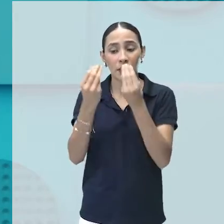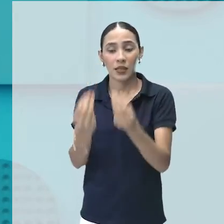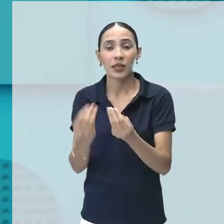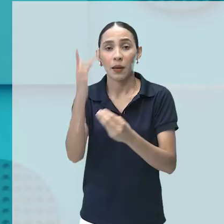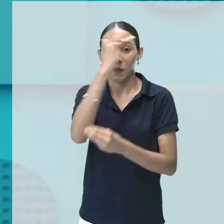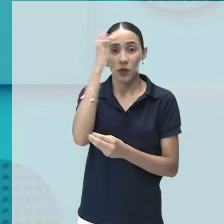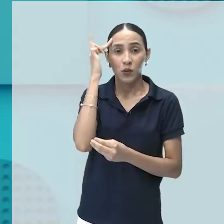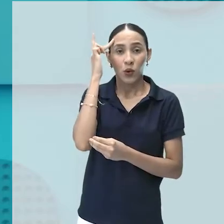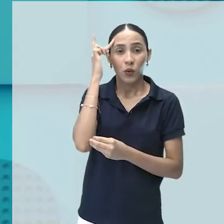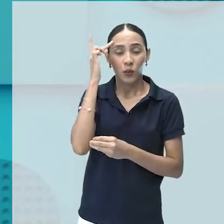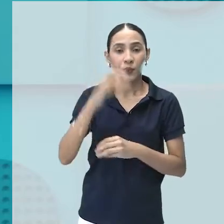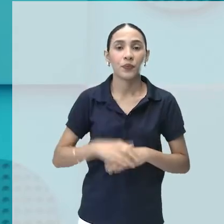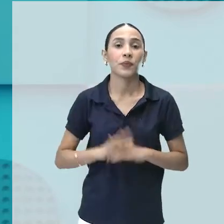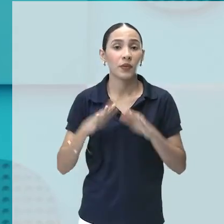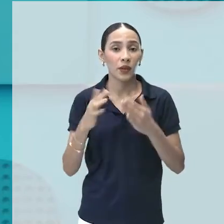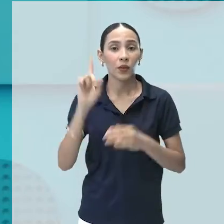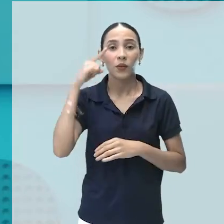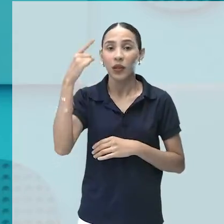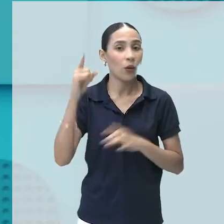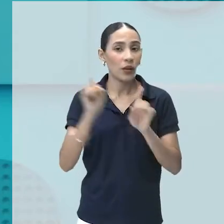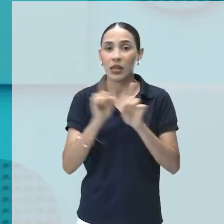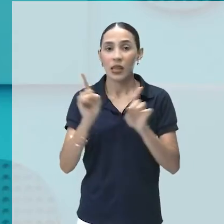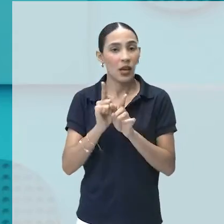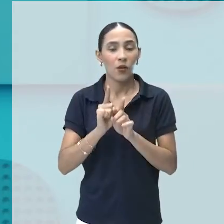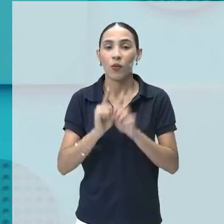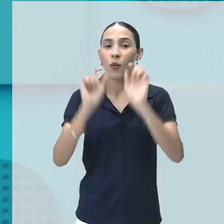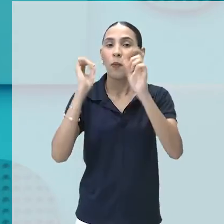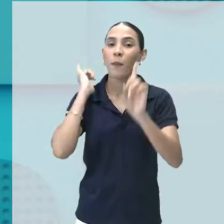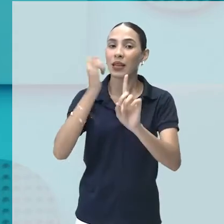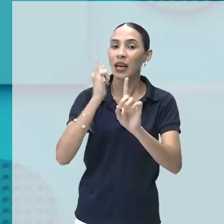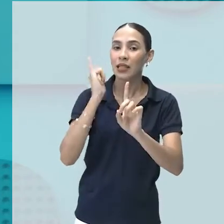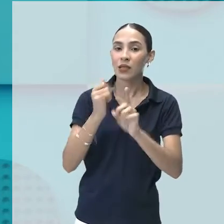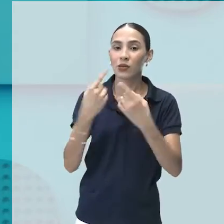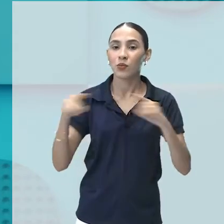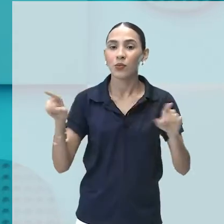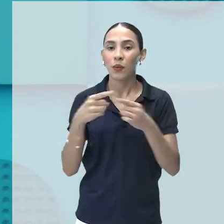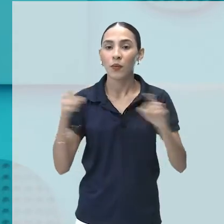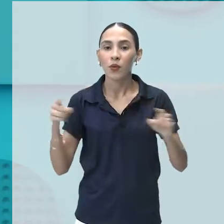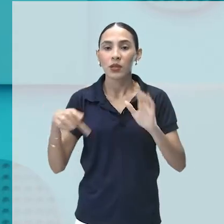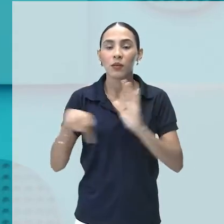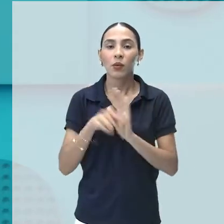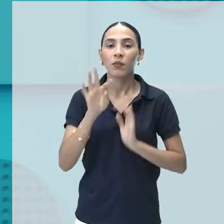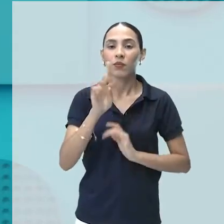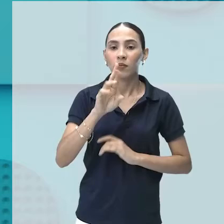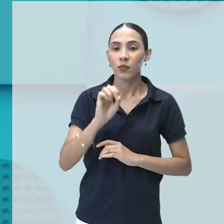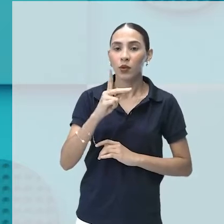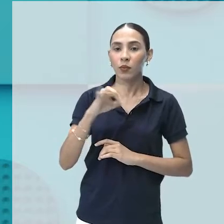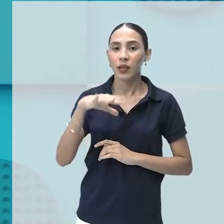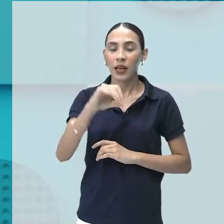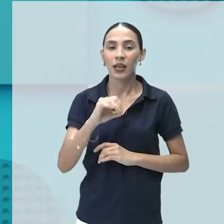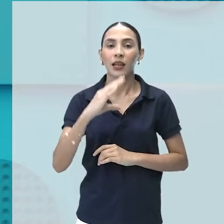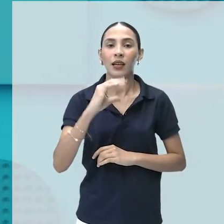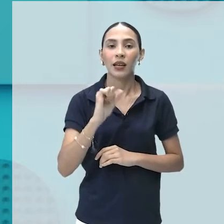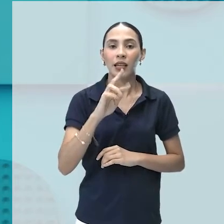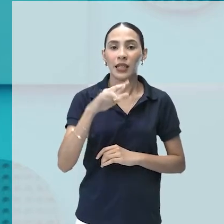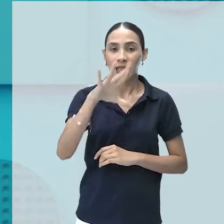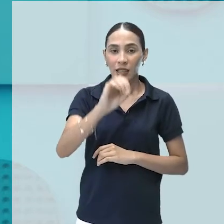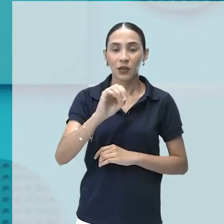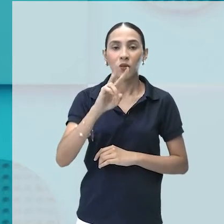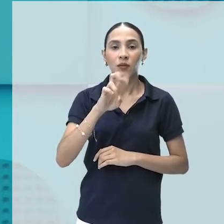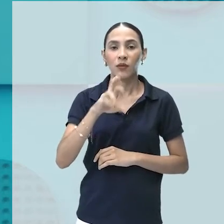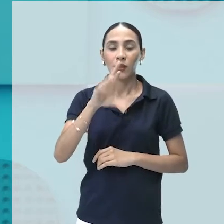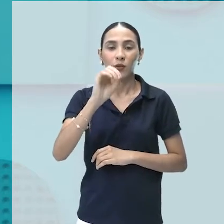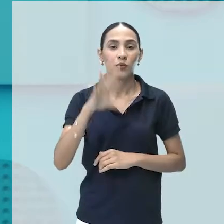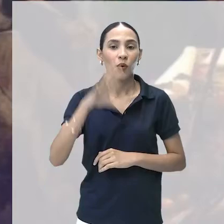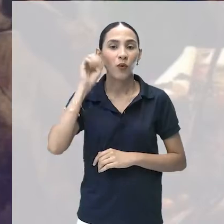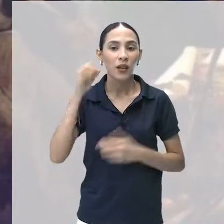ser servido com isso. E eu trouxe para vocês uma narração de uma música, da música Tropicália, de Caetano Veloso. Vamos